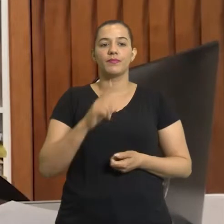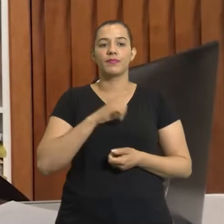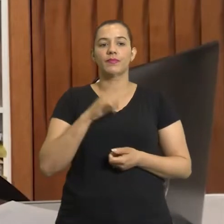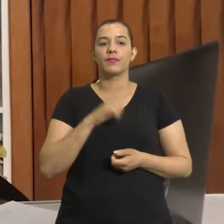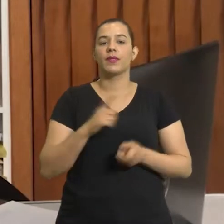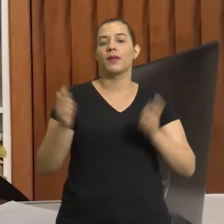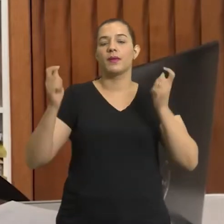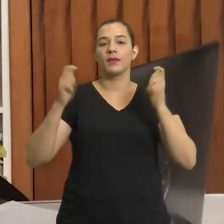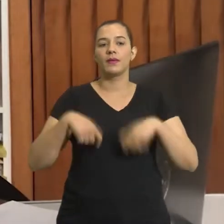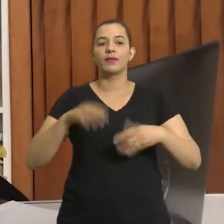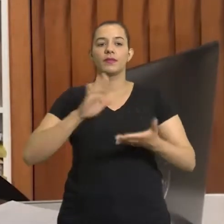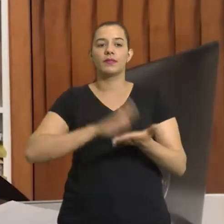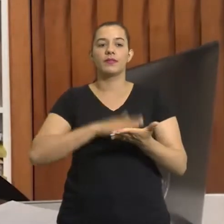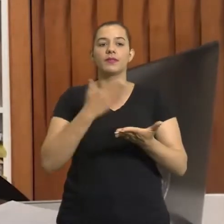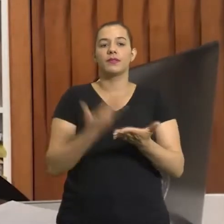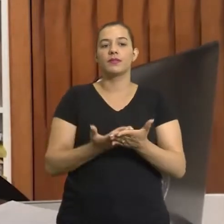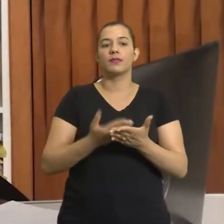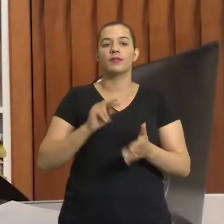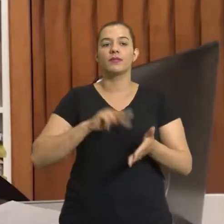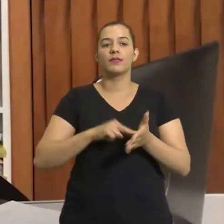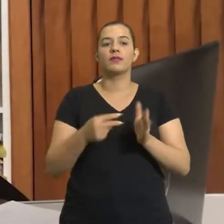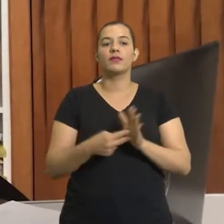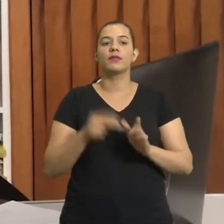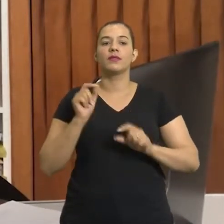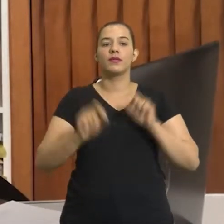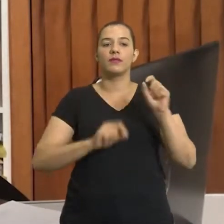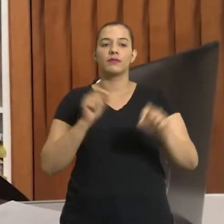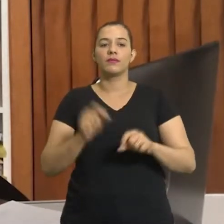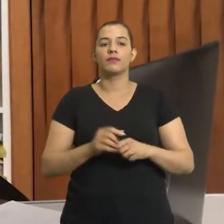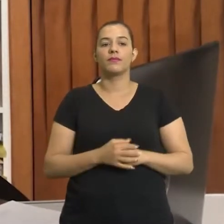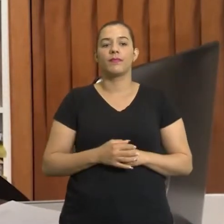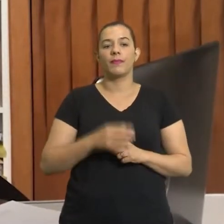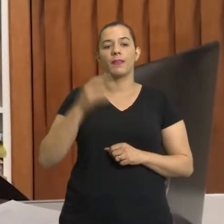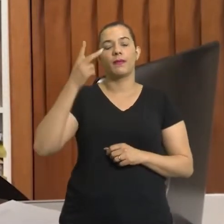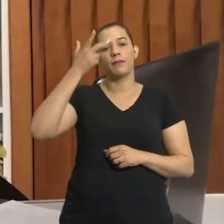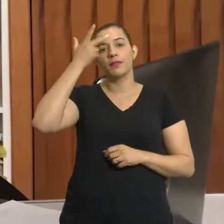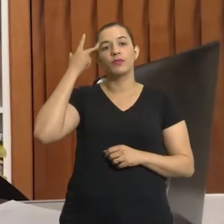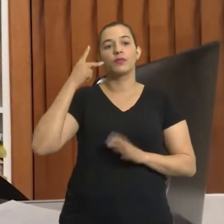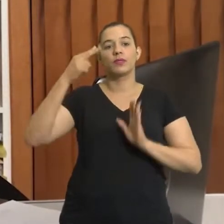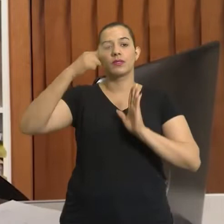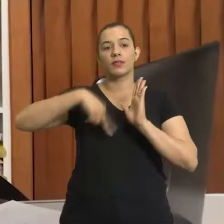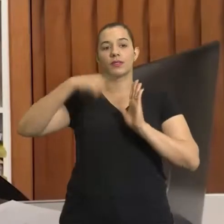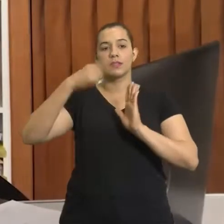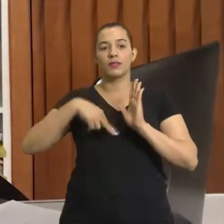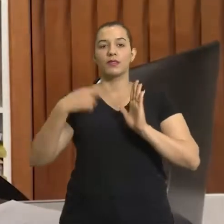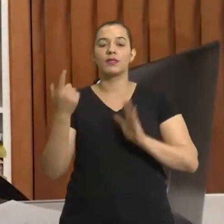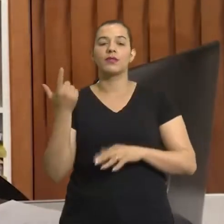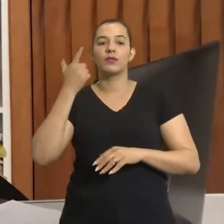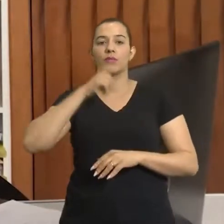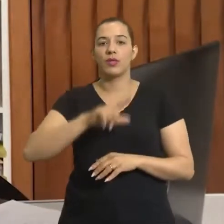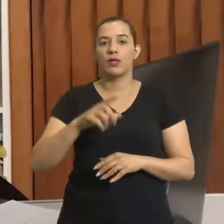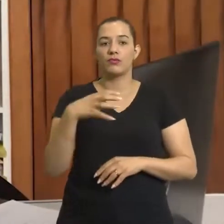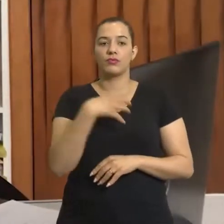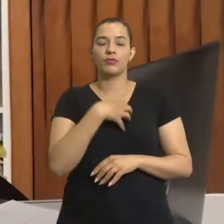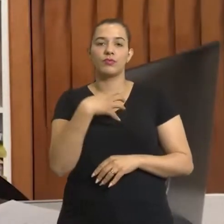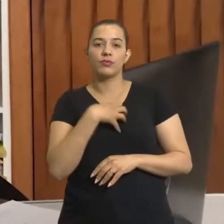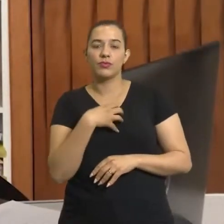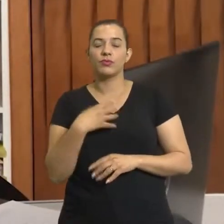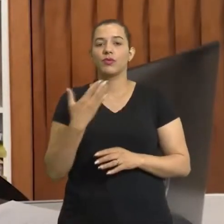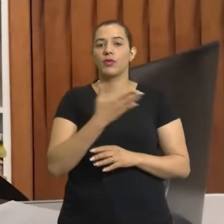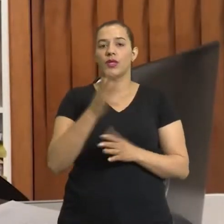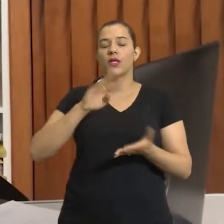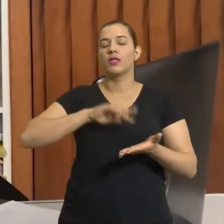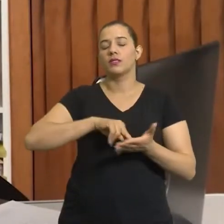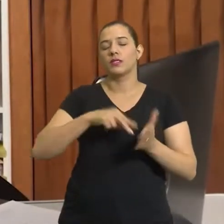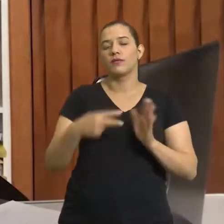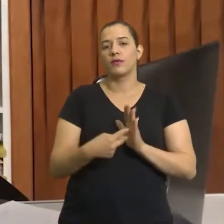que significa ser um leitor competente? É aquele leitor que vai conseguir dar sentido àquele texto, dar significado